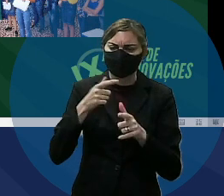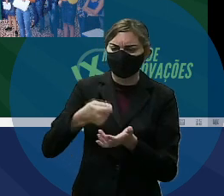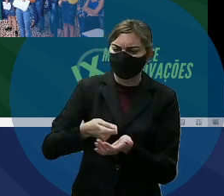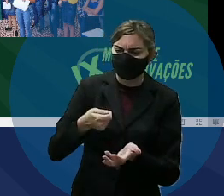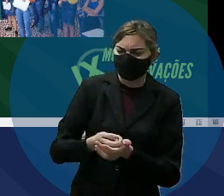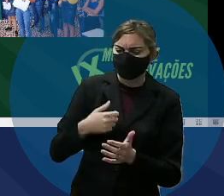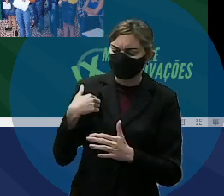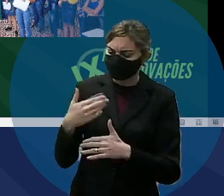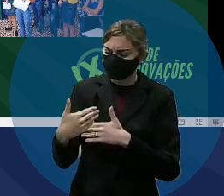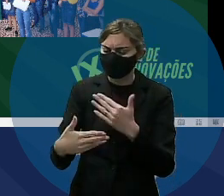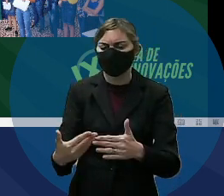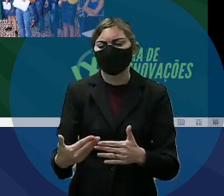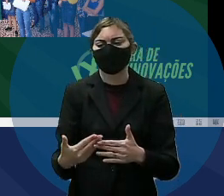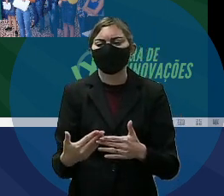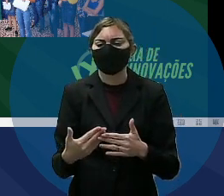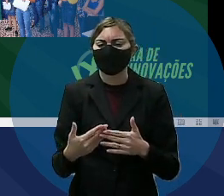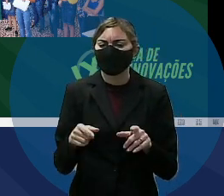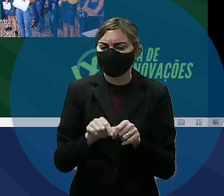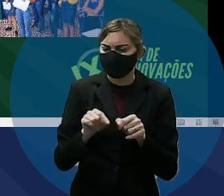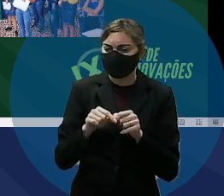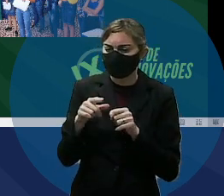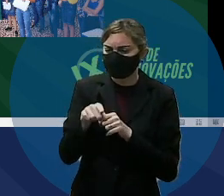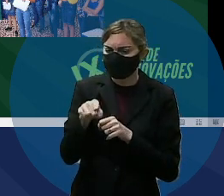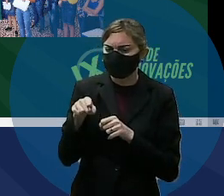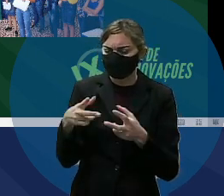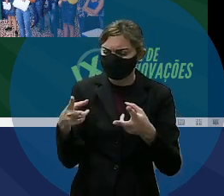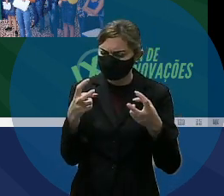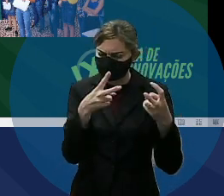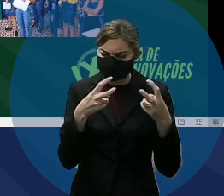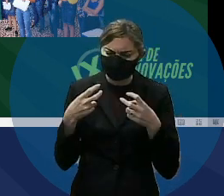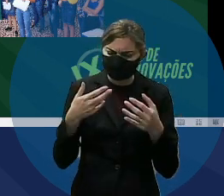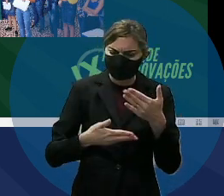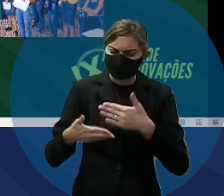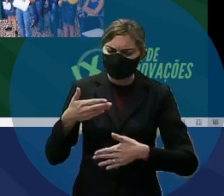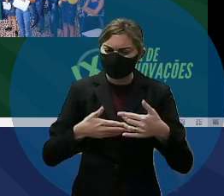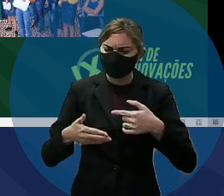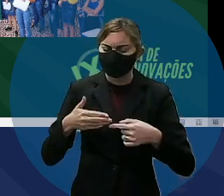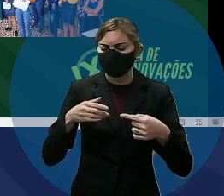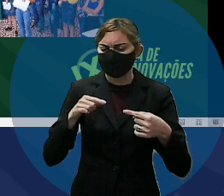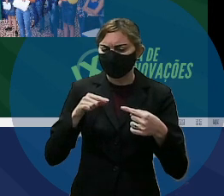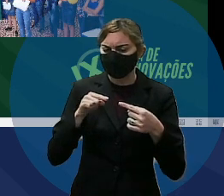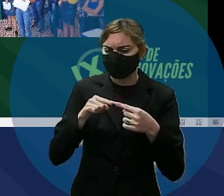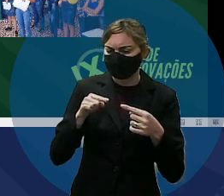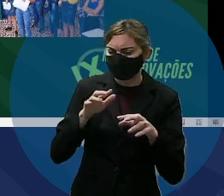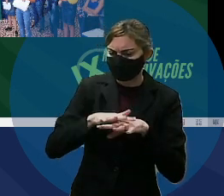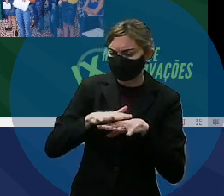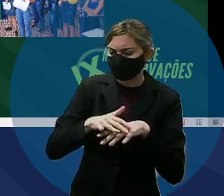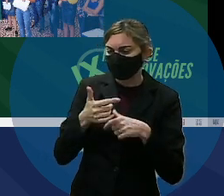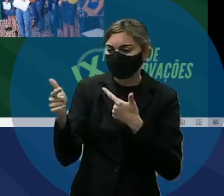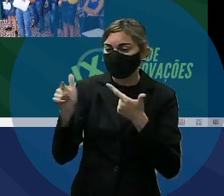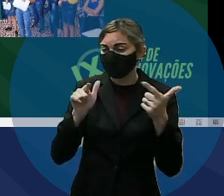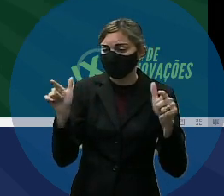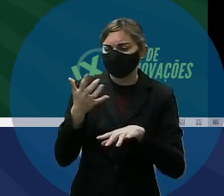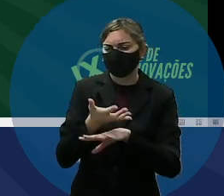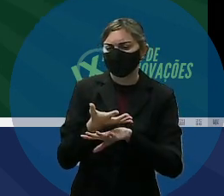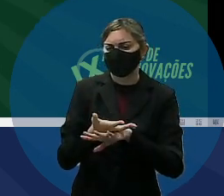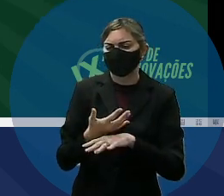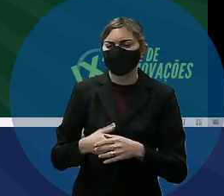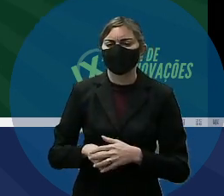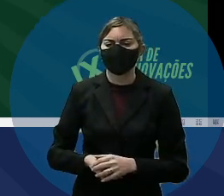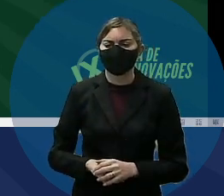cotidiano, e fazer com que eles percebam a relação da matemática com outras disciplinas. Vou